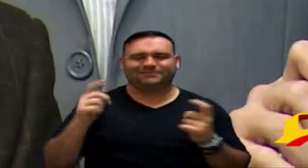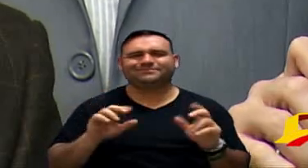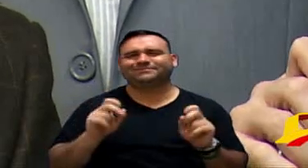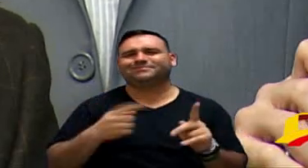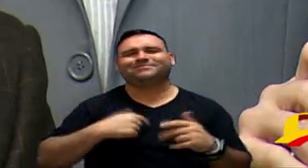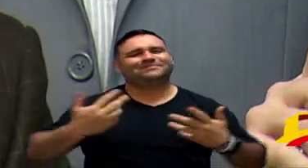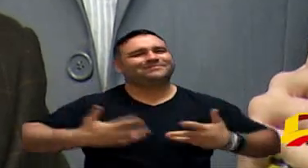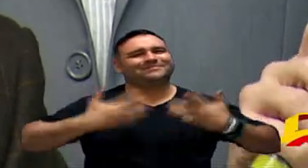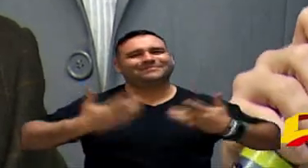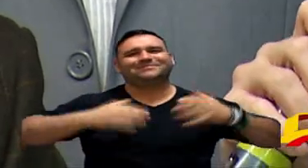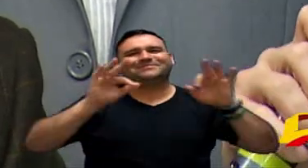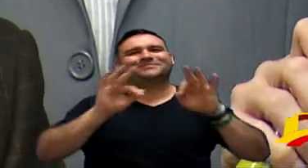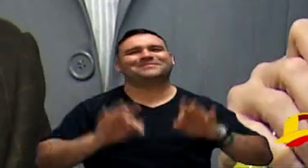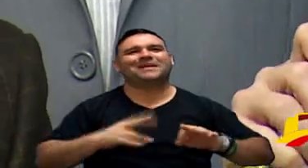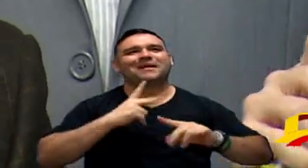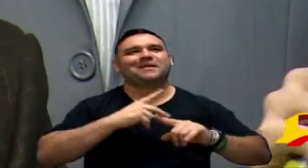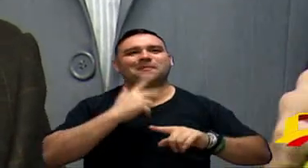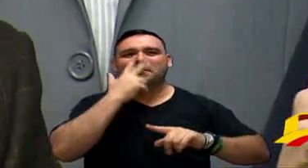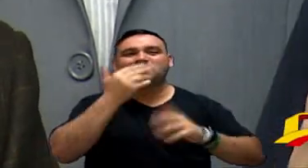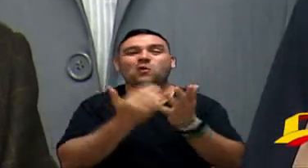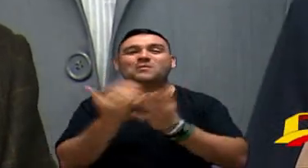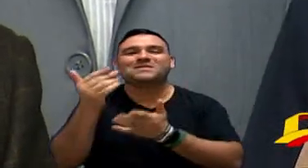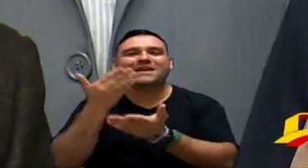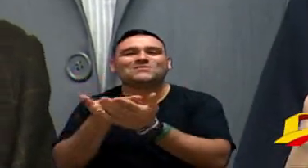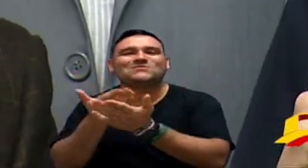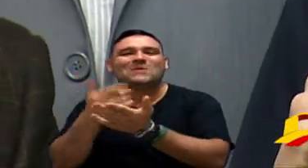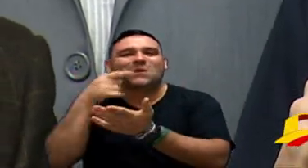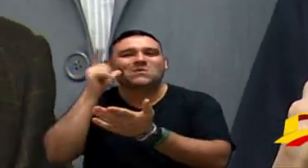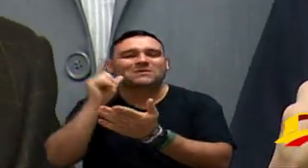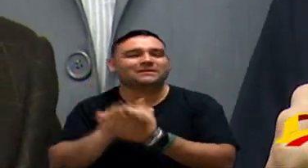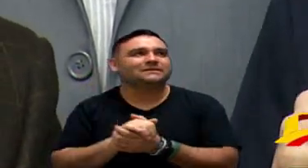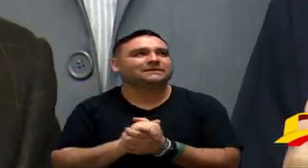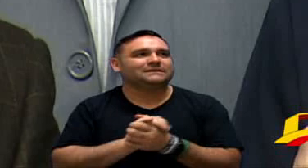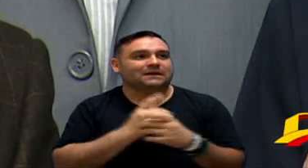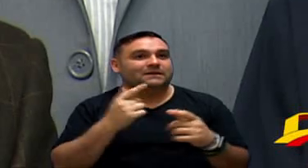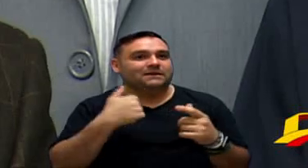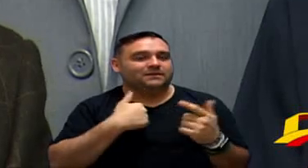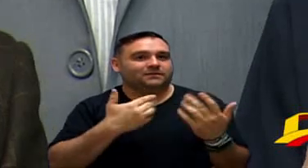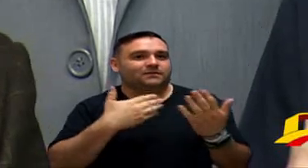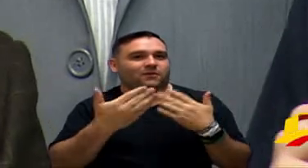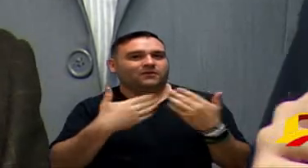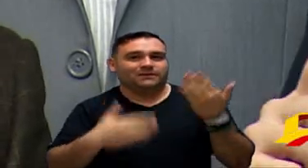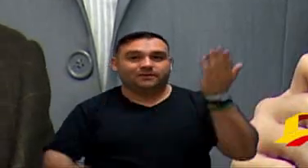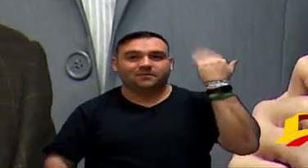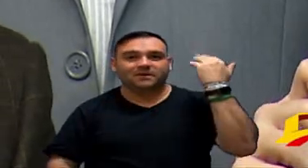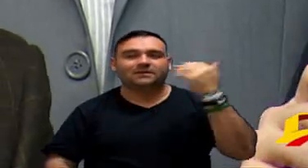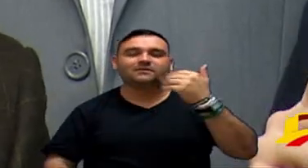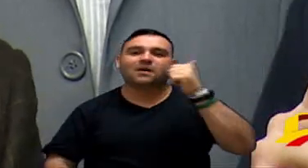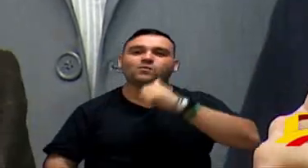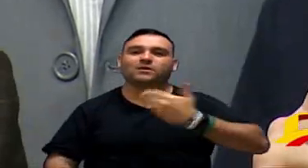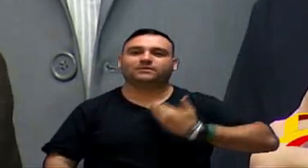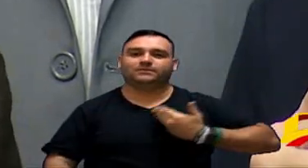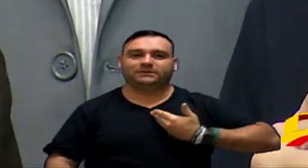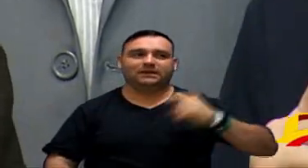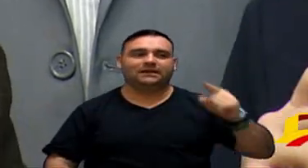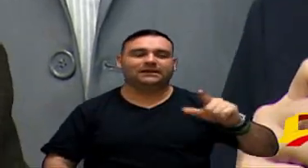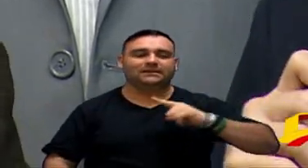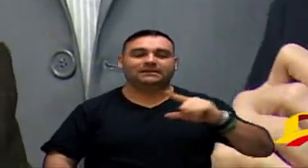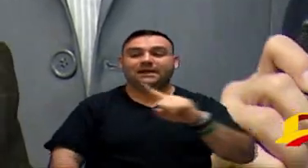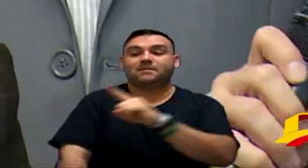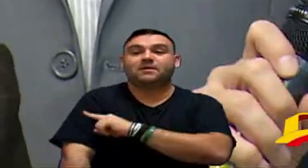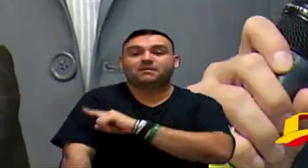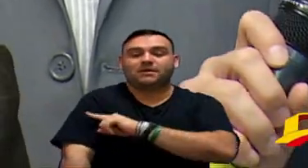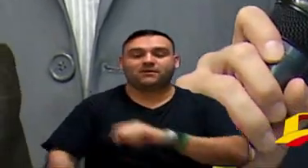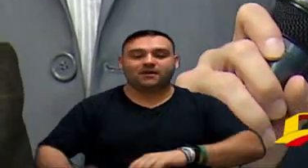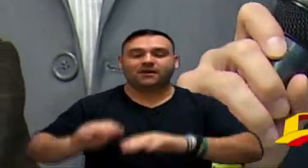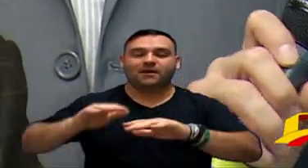mas uma alegria tão grande que parece que foi ontem e tava conversando esses dias com uma colega minha que tá no primeiro ano